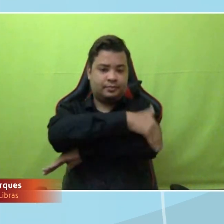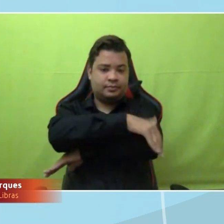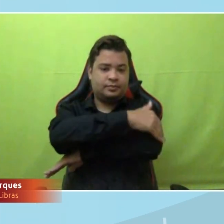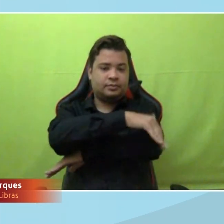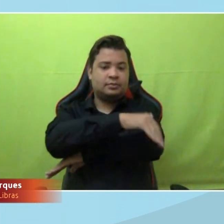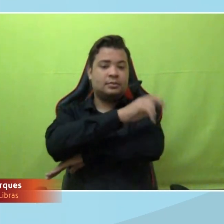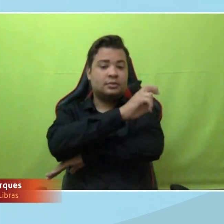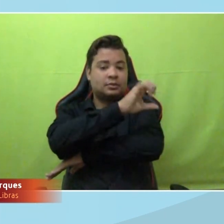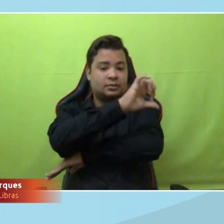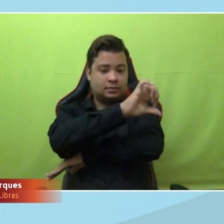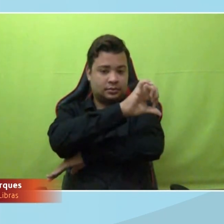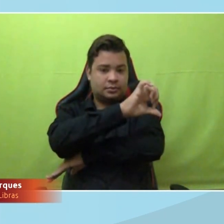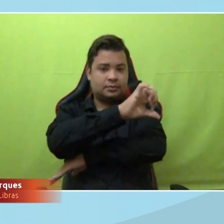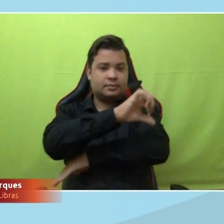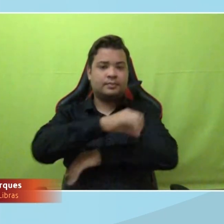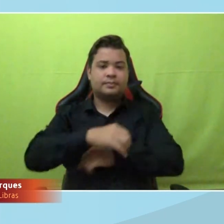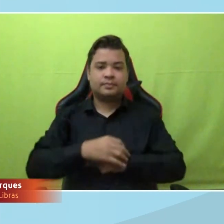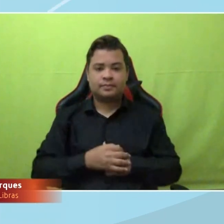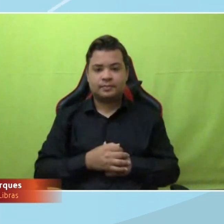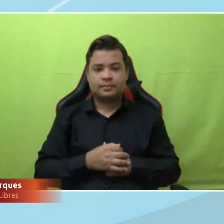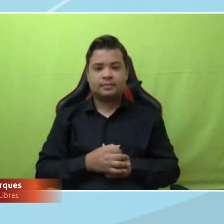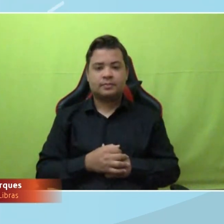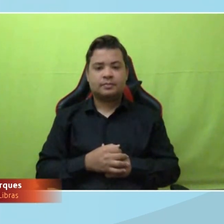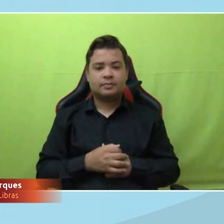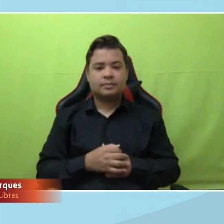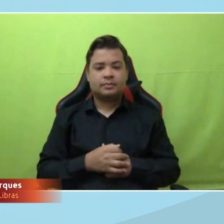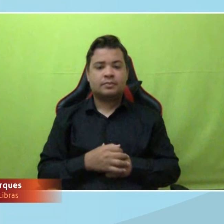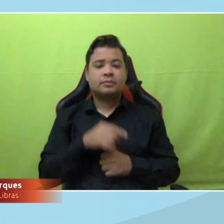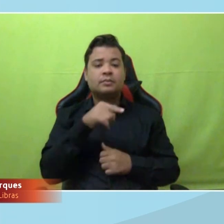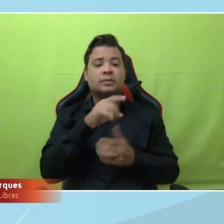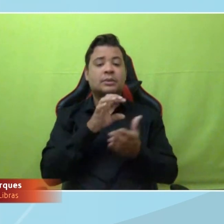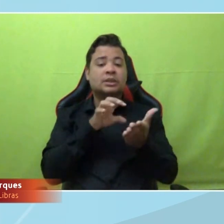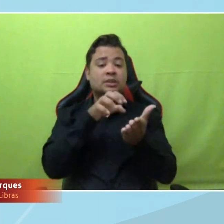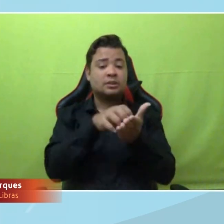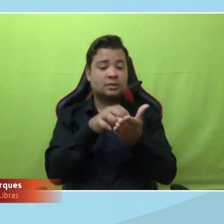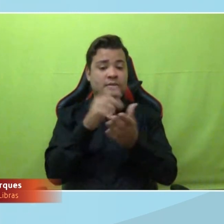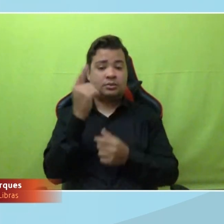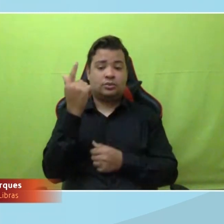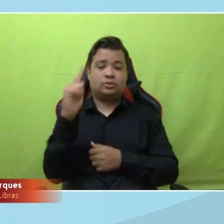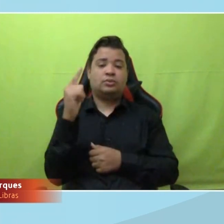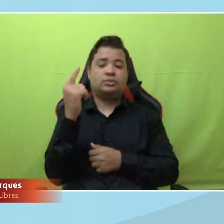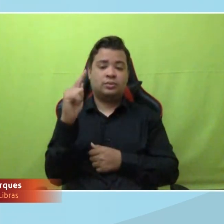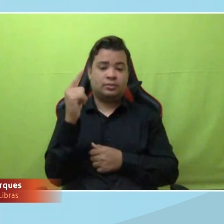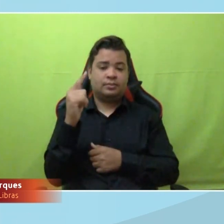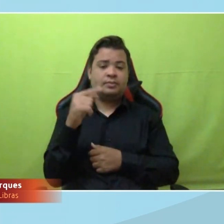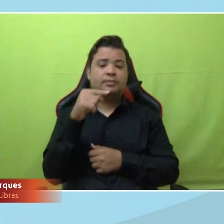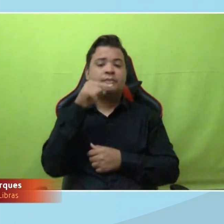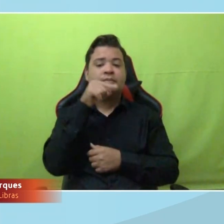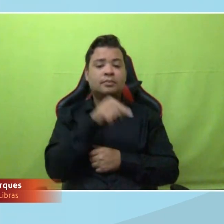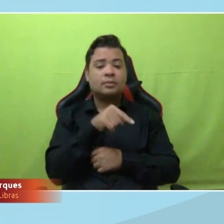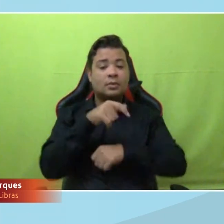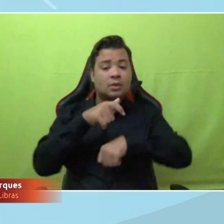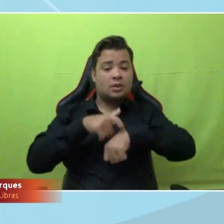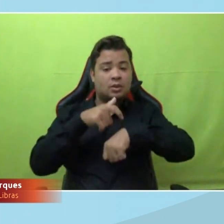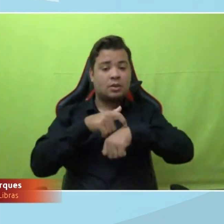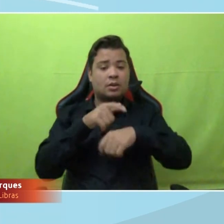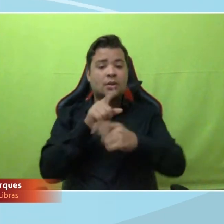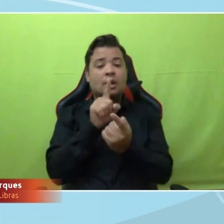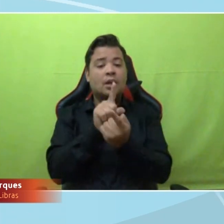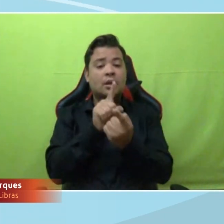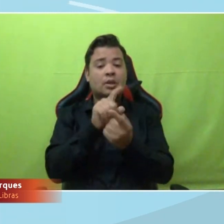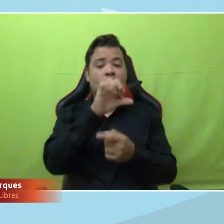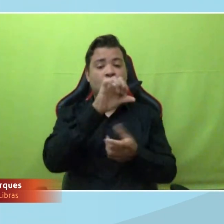rua 74, esquina com a 79, no centro de Goiânia. O horário de atendimento é entre as 9 horas da manhã e as